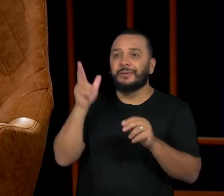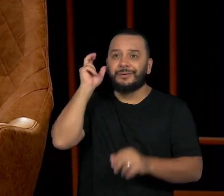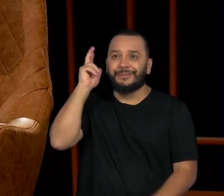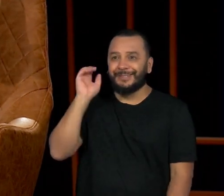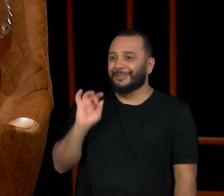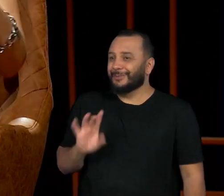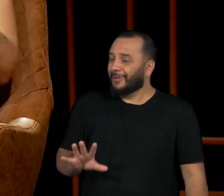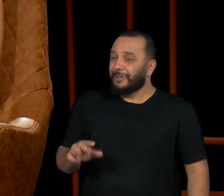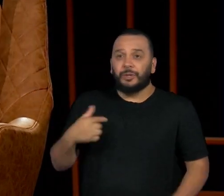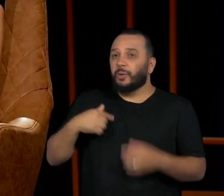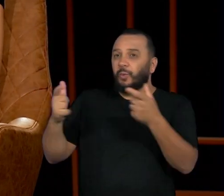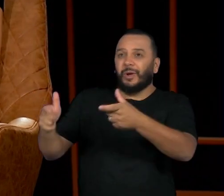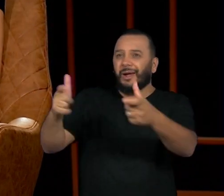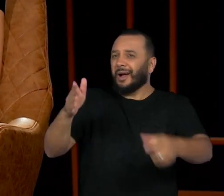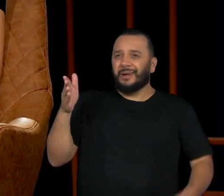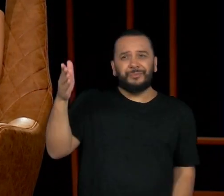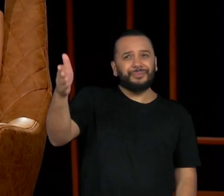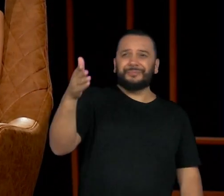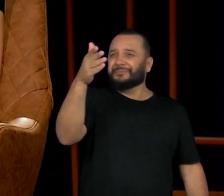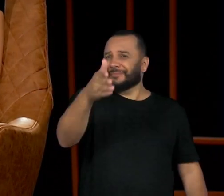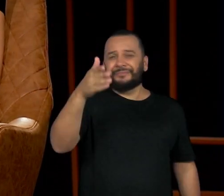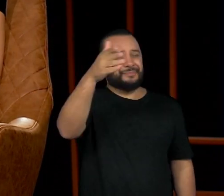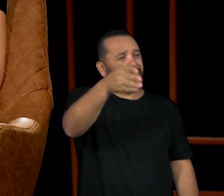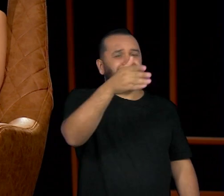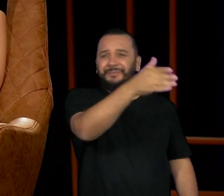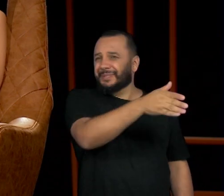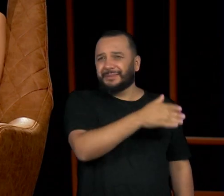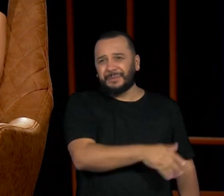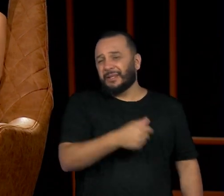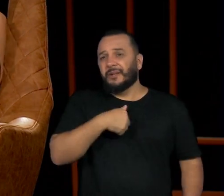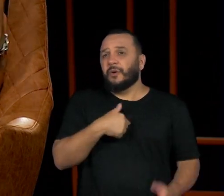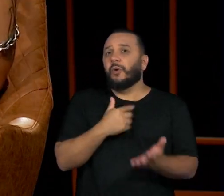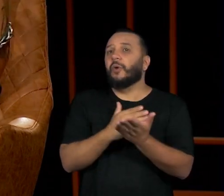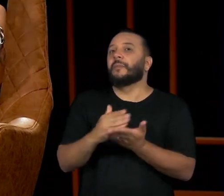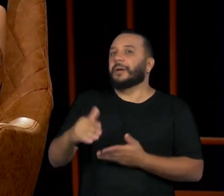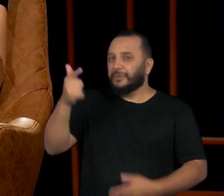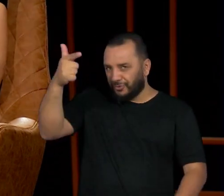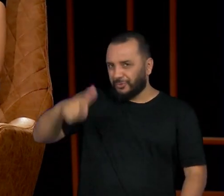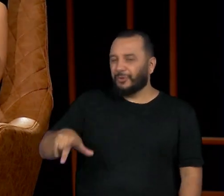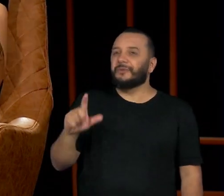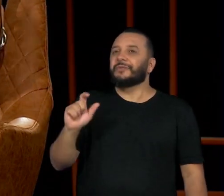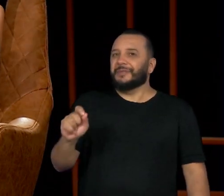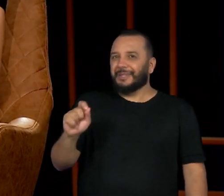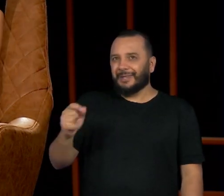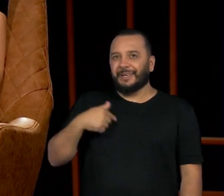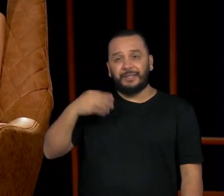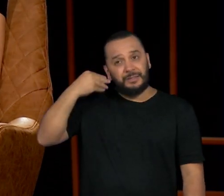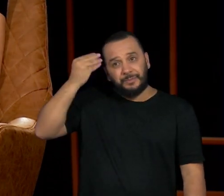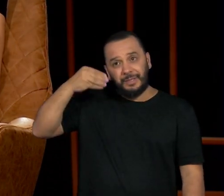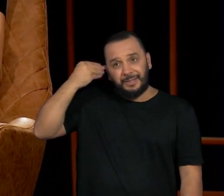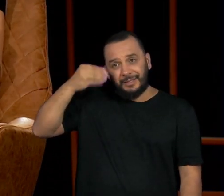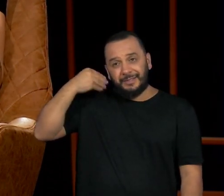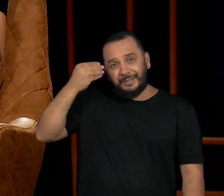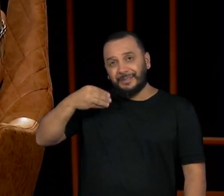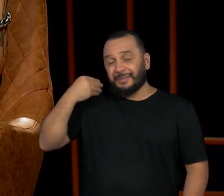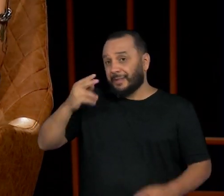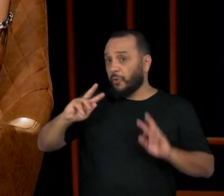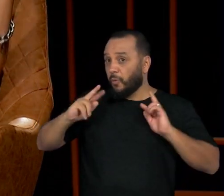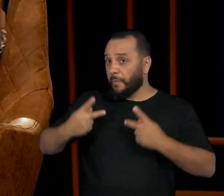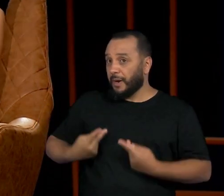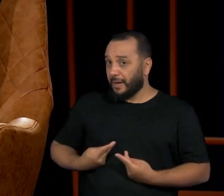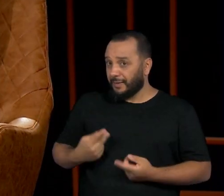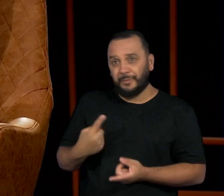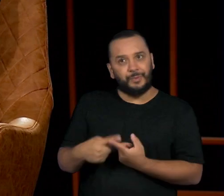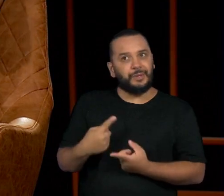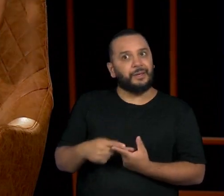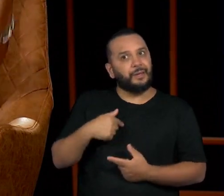em todos os lugares, no Hall of Jazz. E começo mais uma vez uma fase de experiência humana, porque cantar em